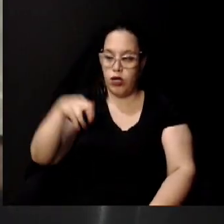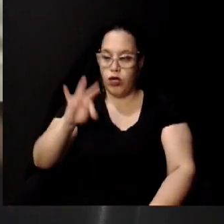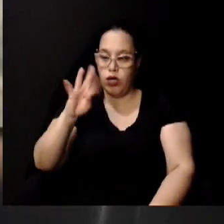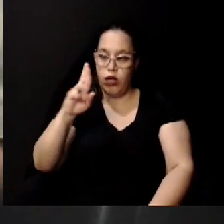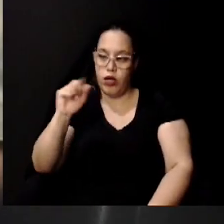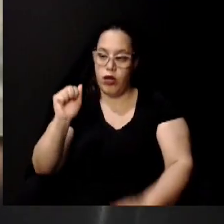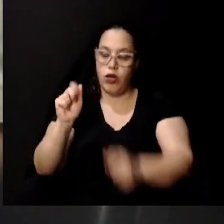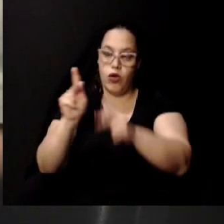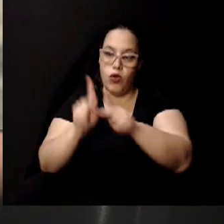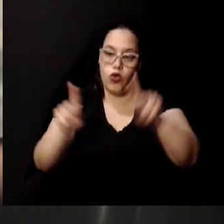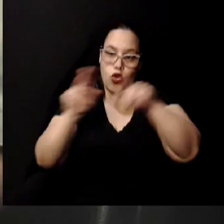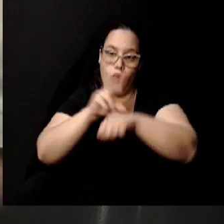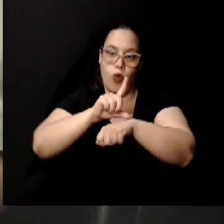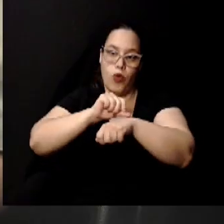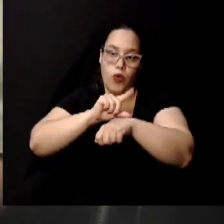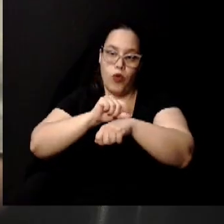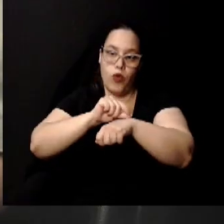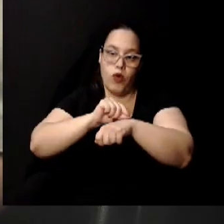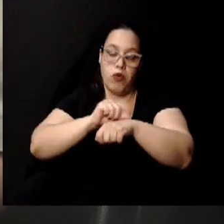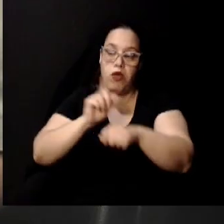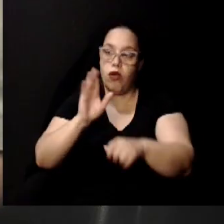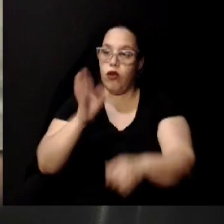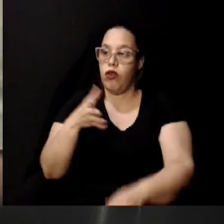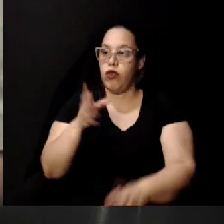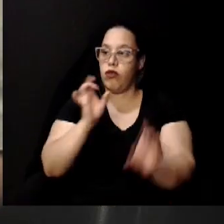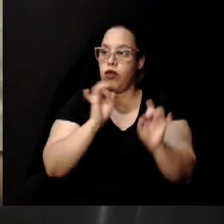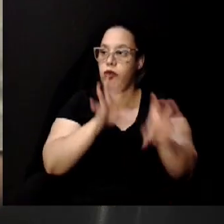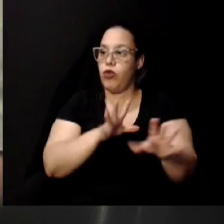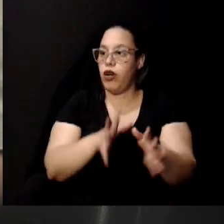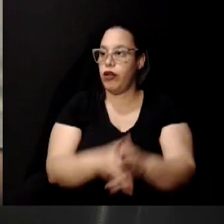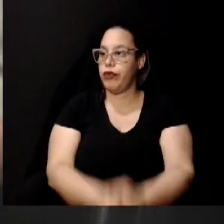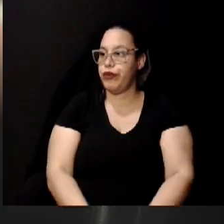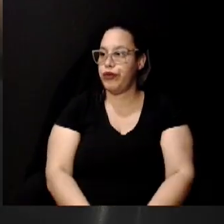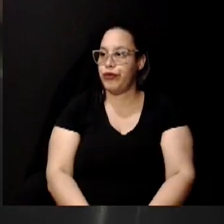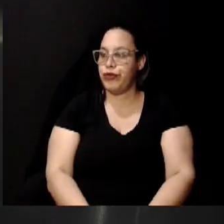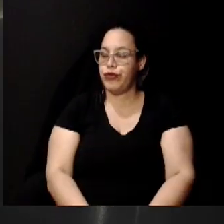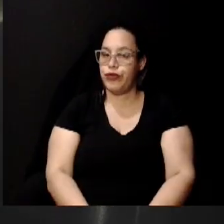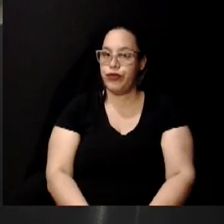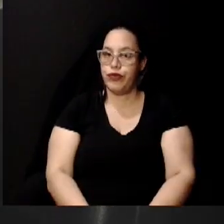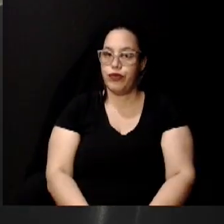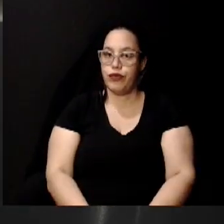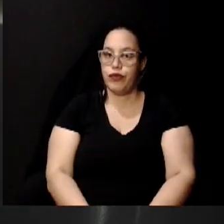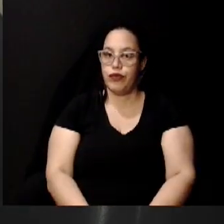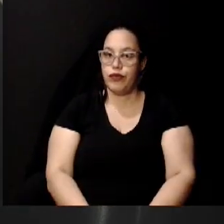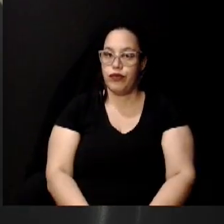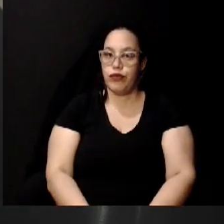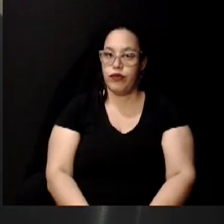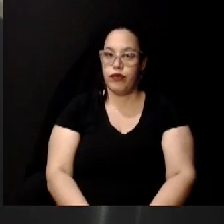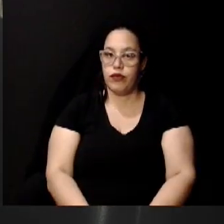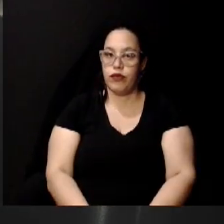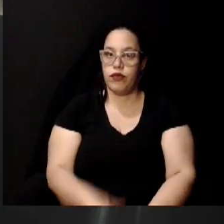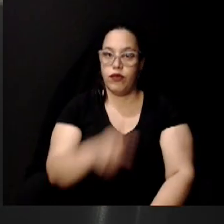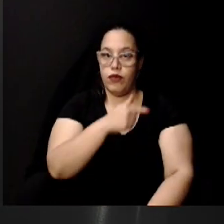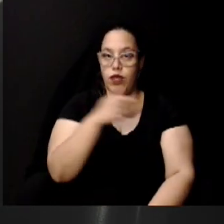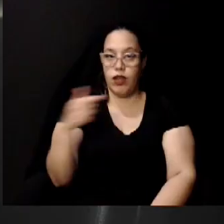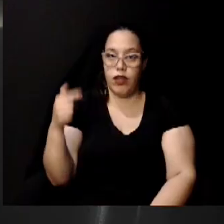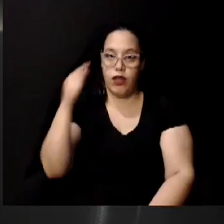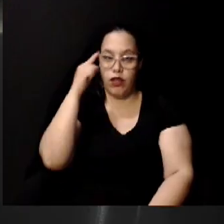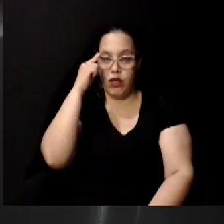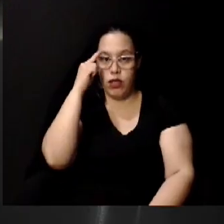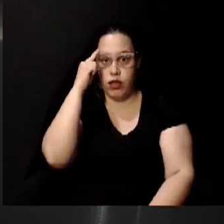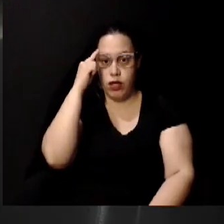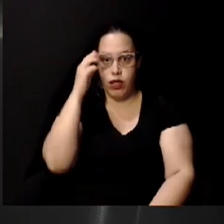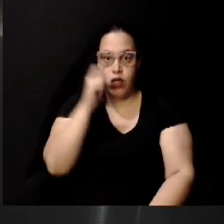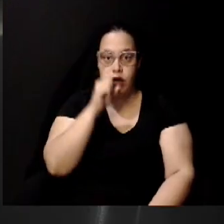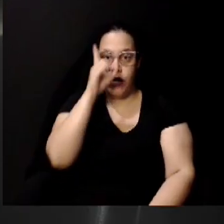Pedro, uma vez feito, ele fica abandonado. E essa semana, agora, final de semana, teve até